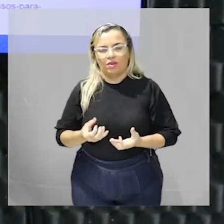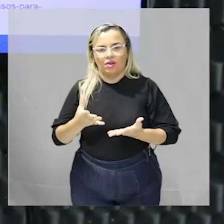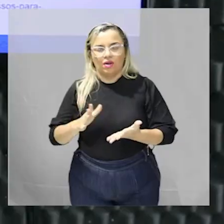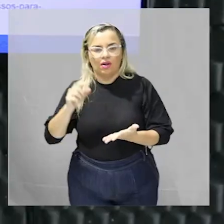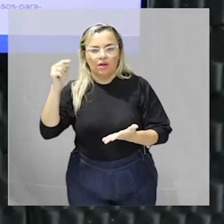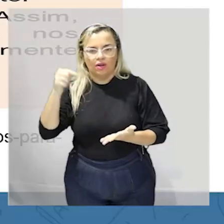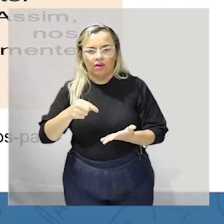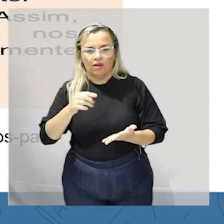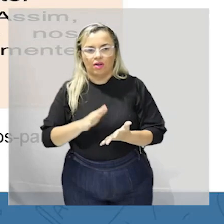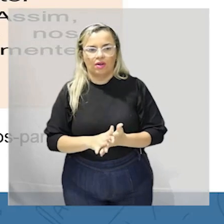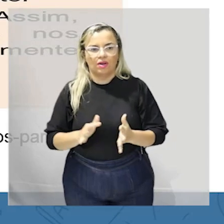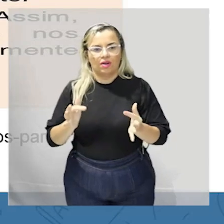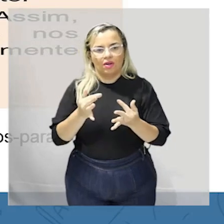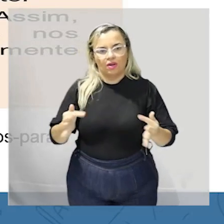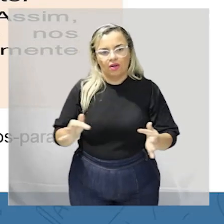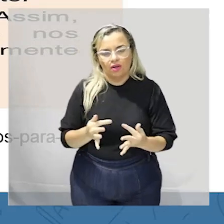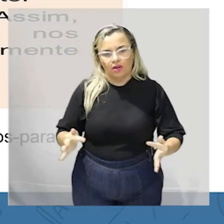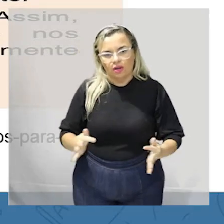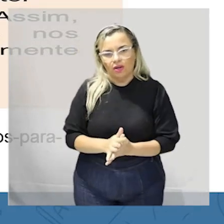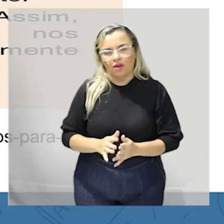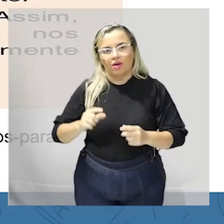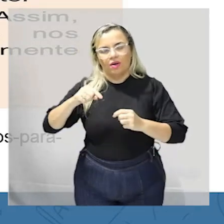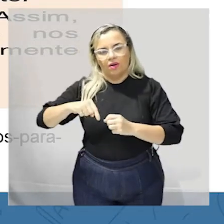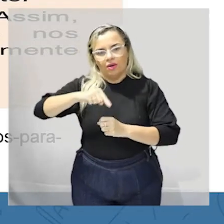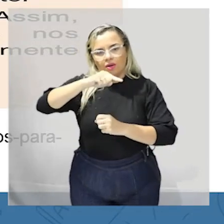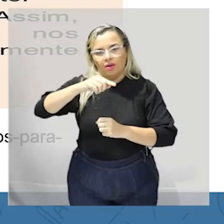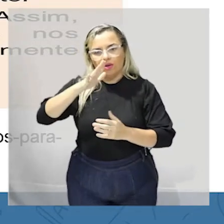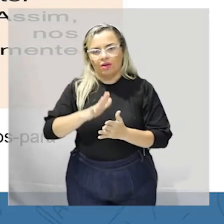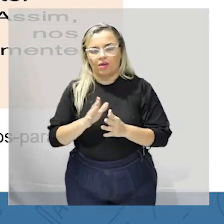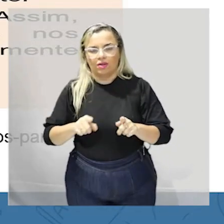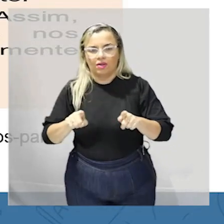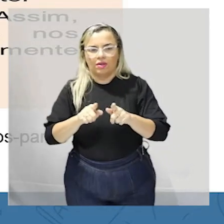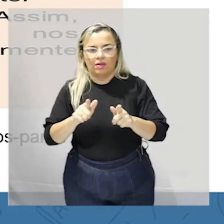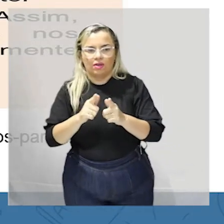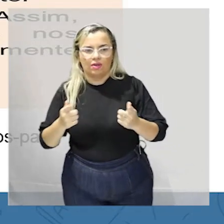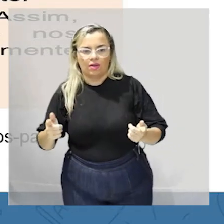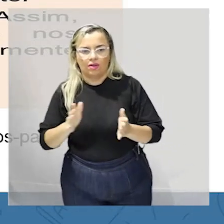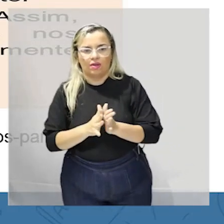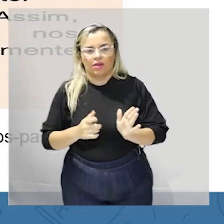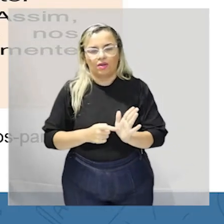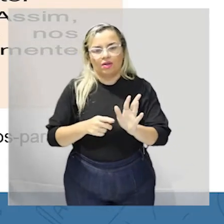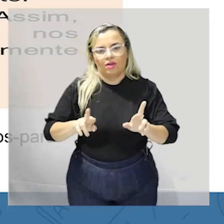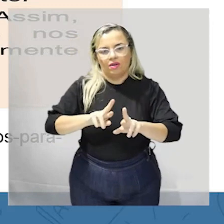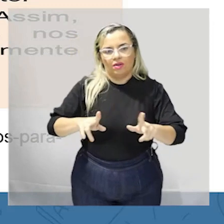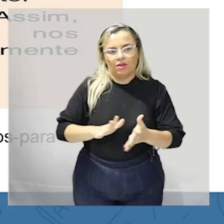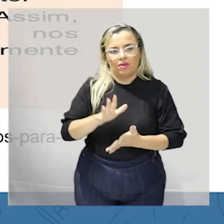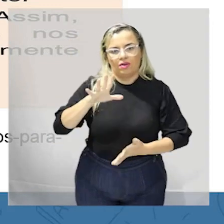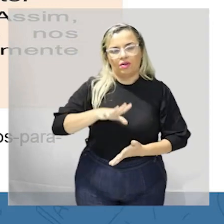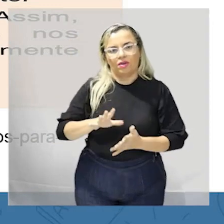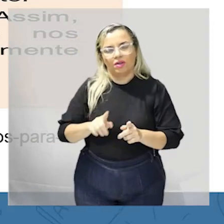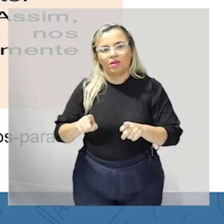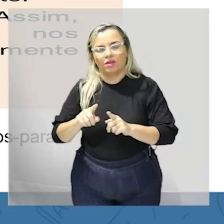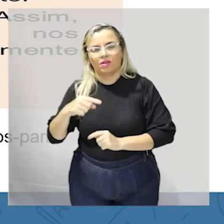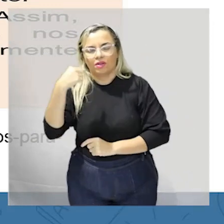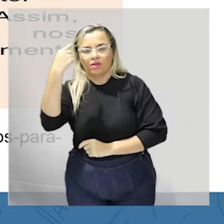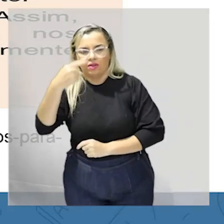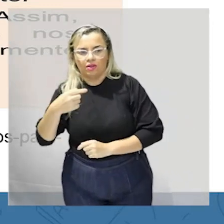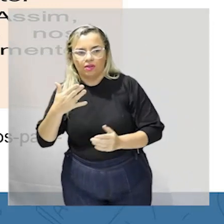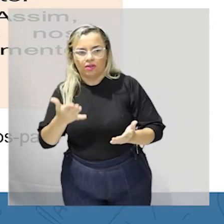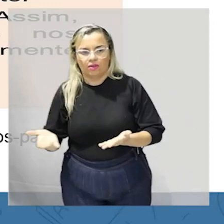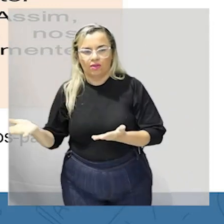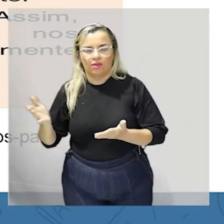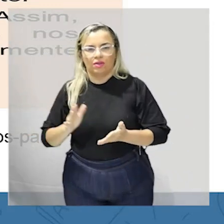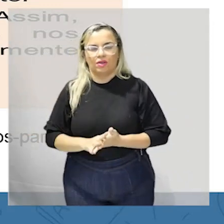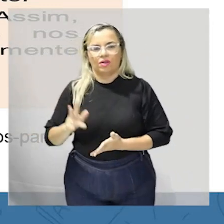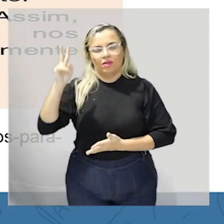como a sintaxe e a acentuação gráfica, gramática, apresentam diferenças entre o português e o espanhol. Abrindo um adendo aí,